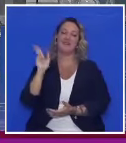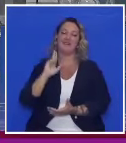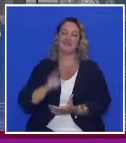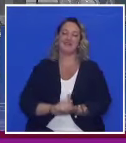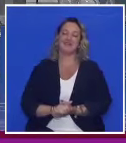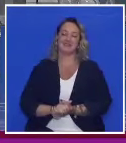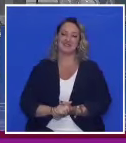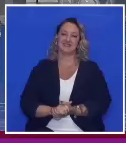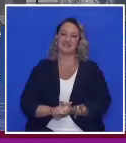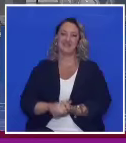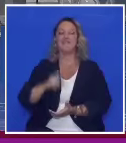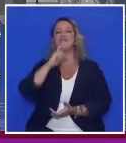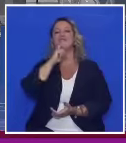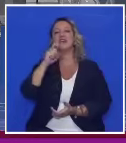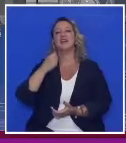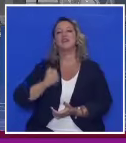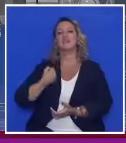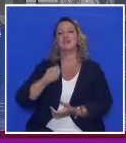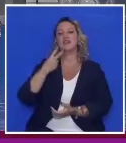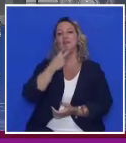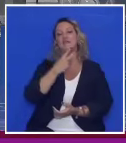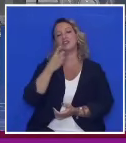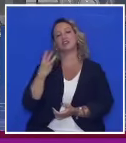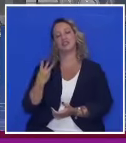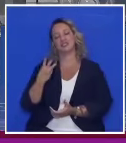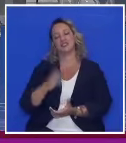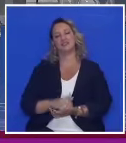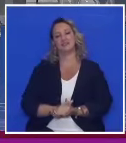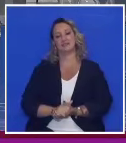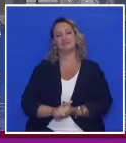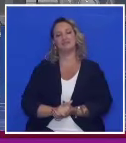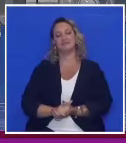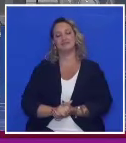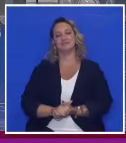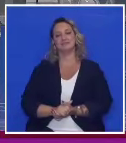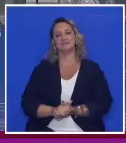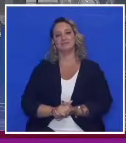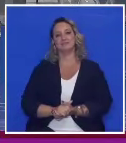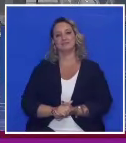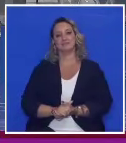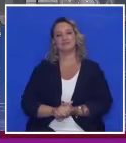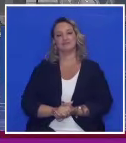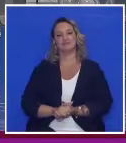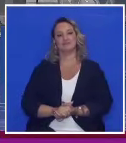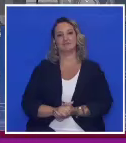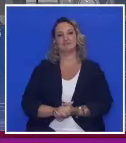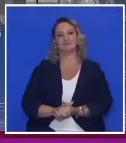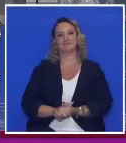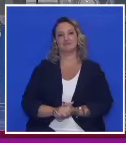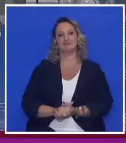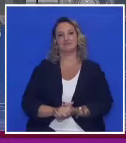Loto Fácil. Bola verde número 23. Verde 23.